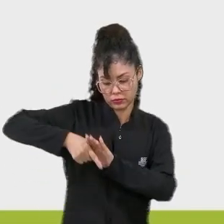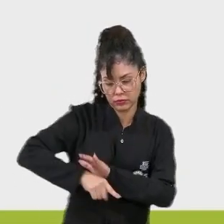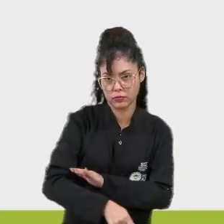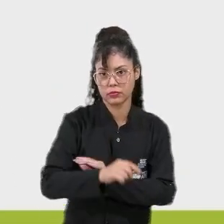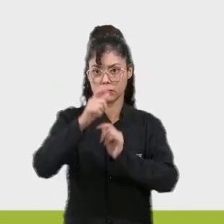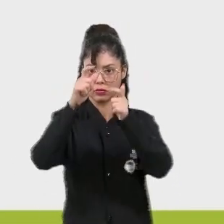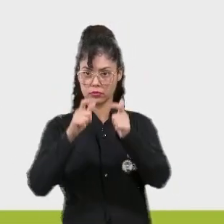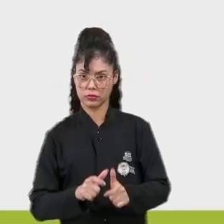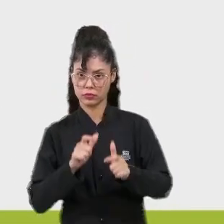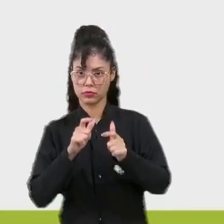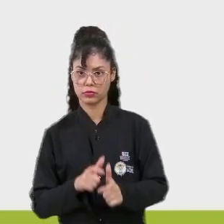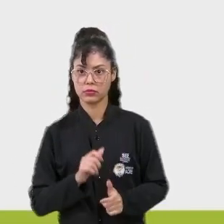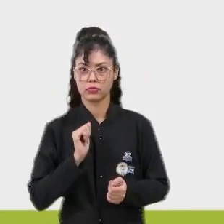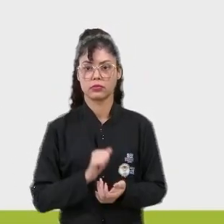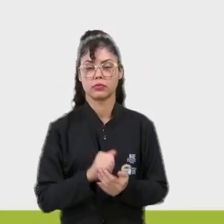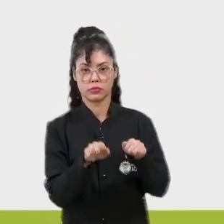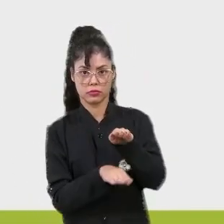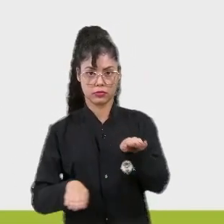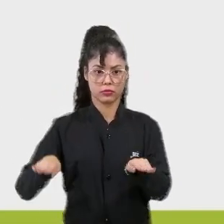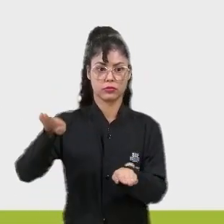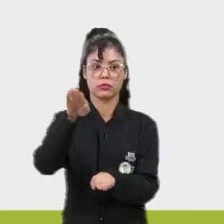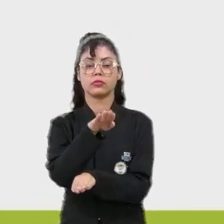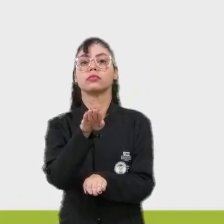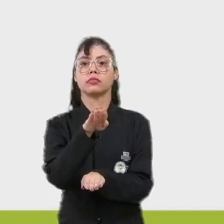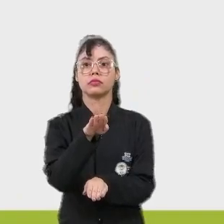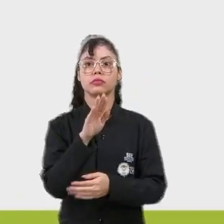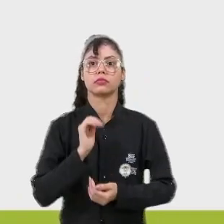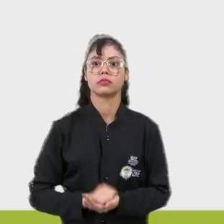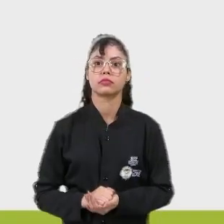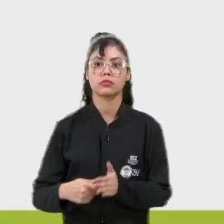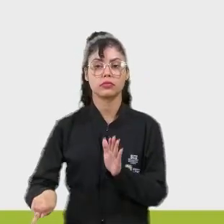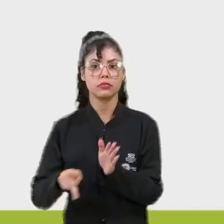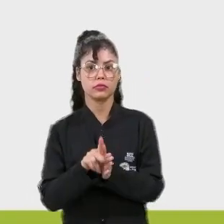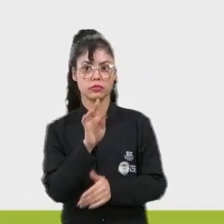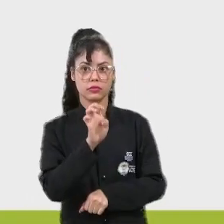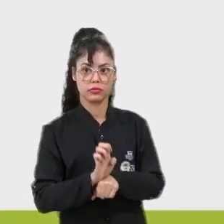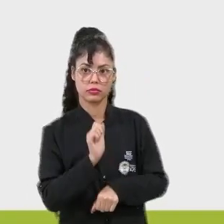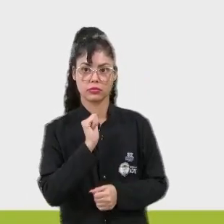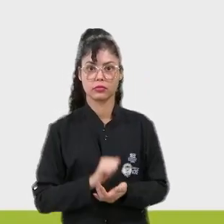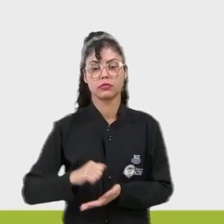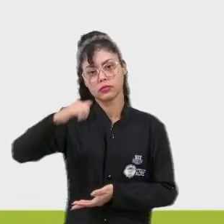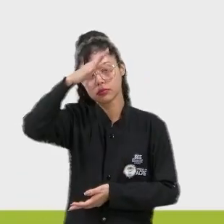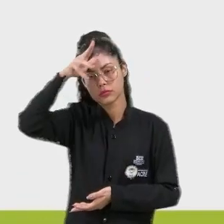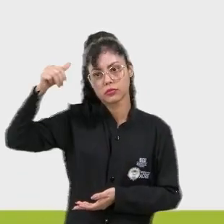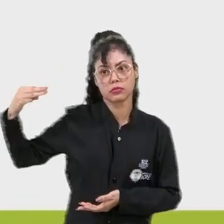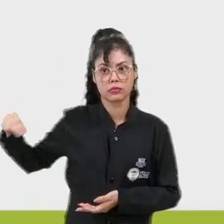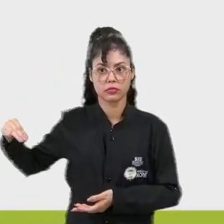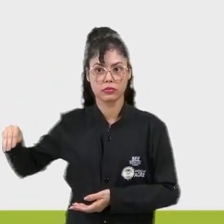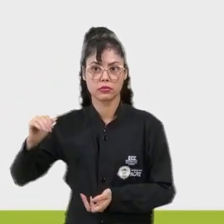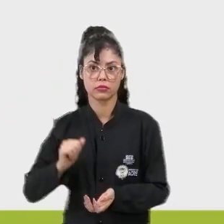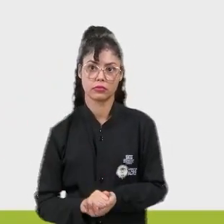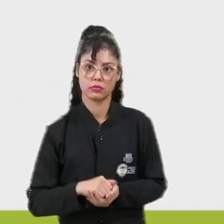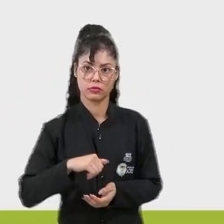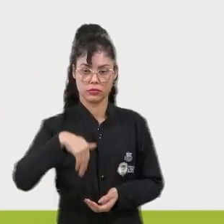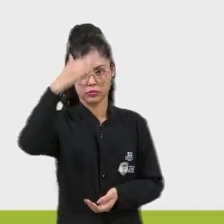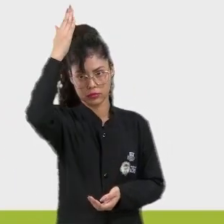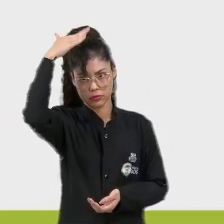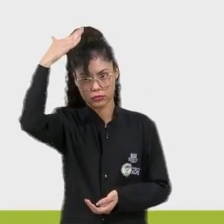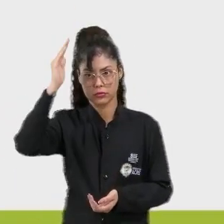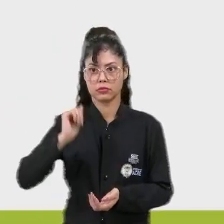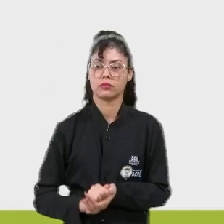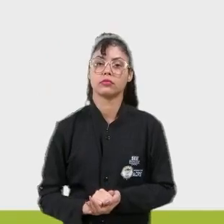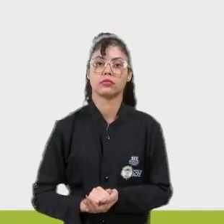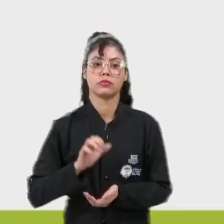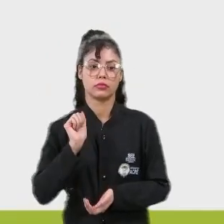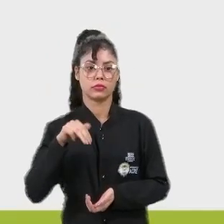está localizada sob os estados do Amazonas, Pará e Amapá.